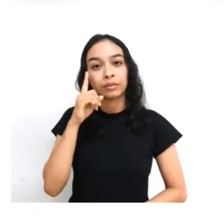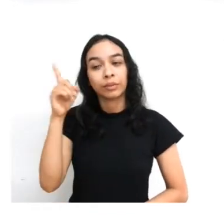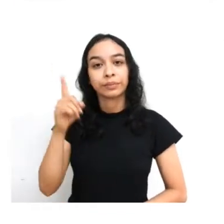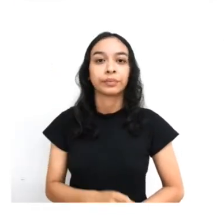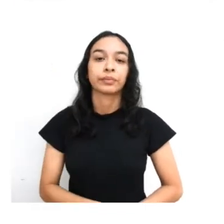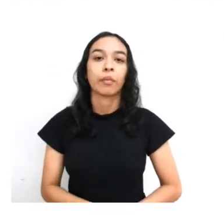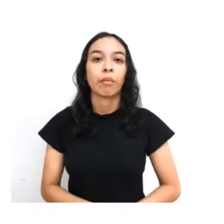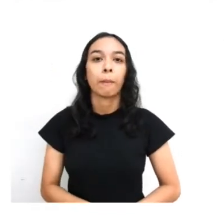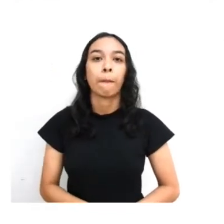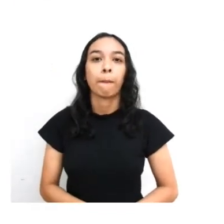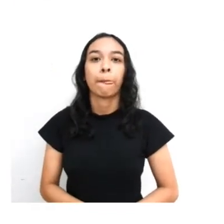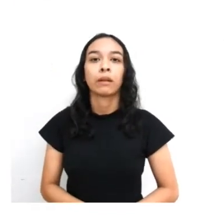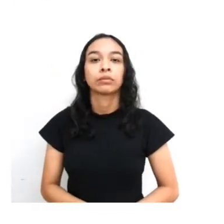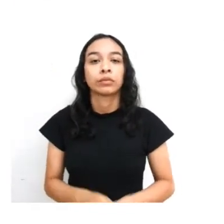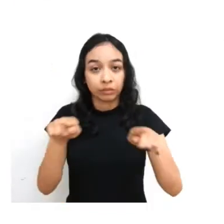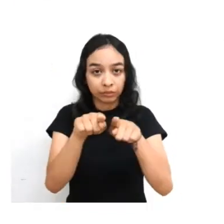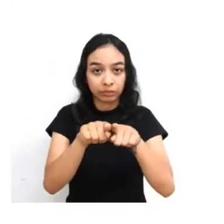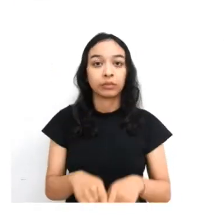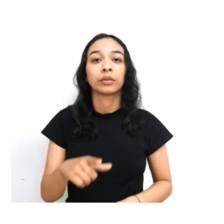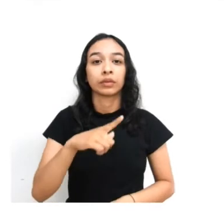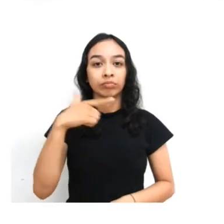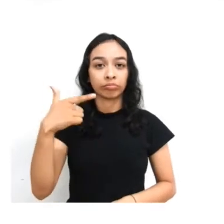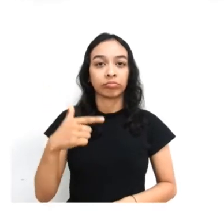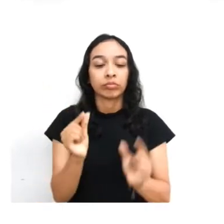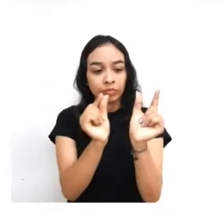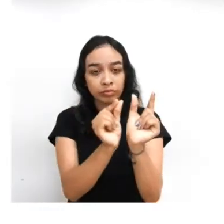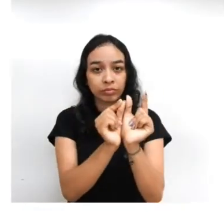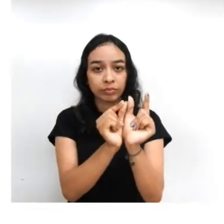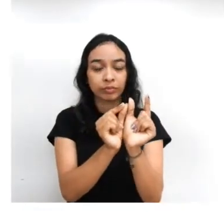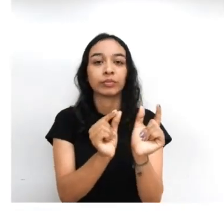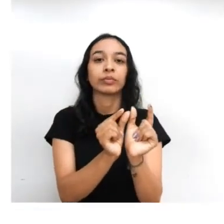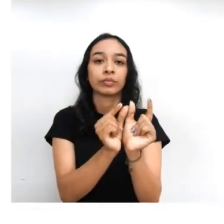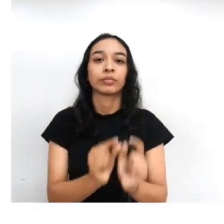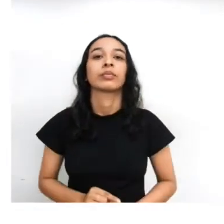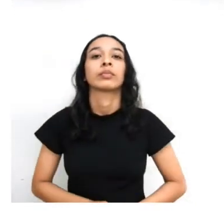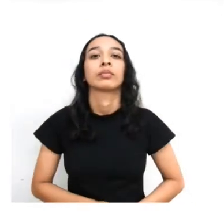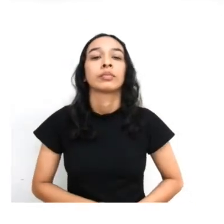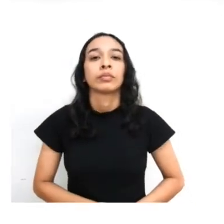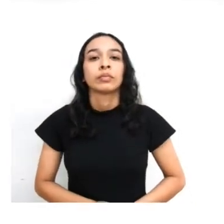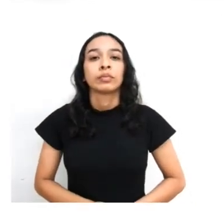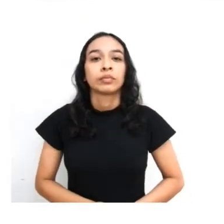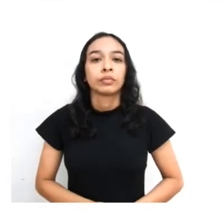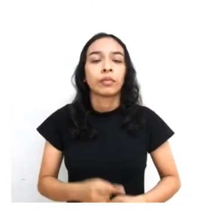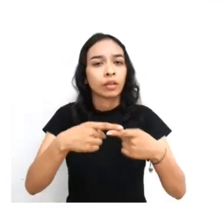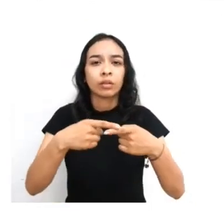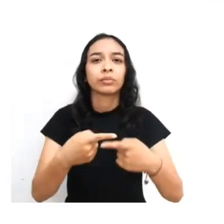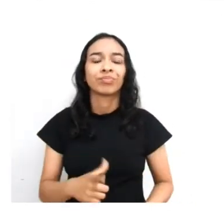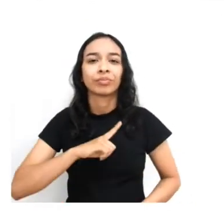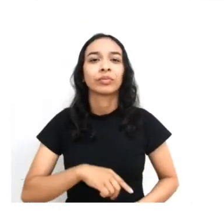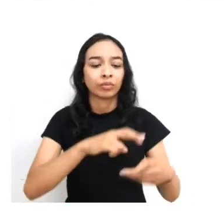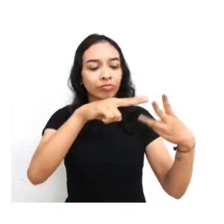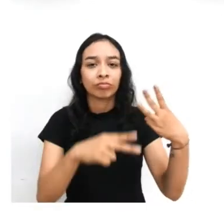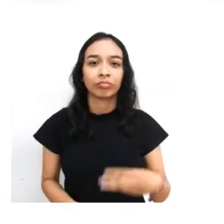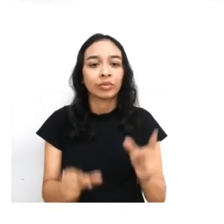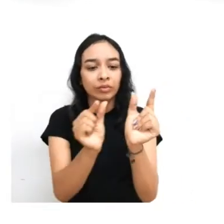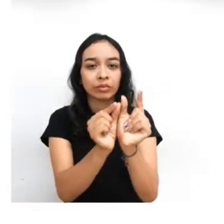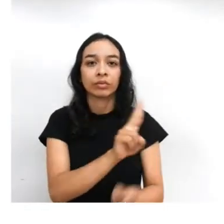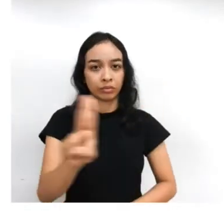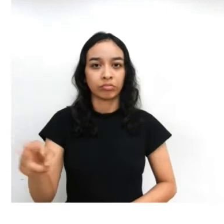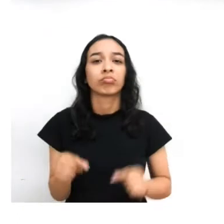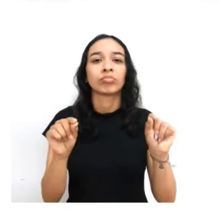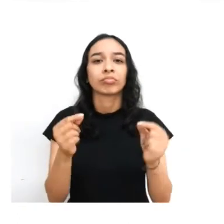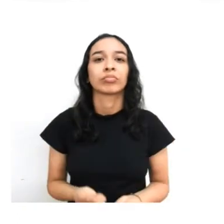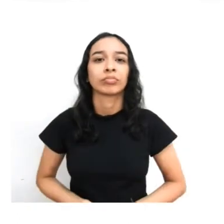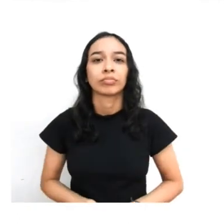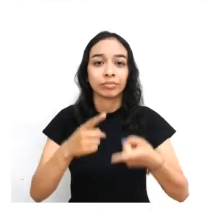nominativo estão em azul. Terceira frase. Caelum pulcrum est.